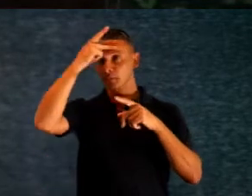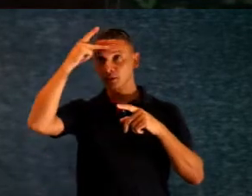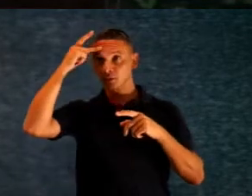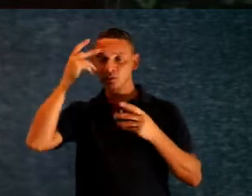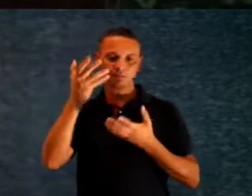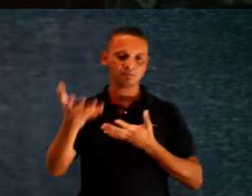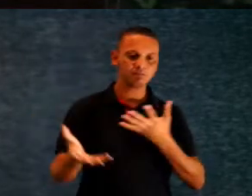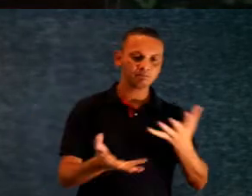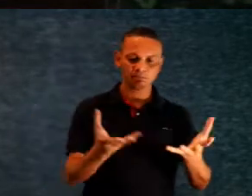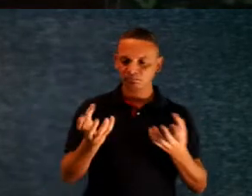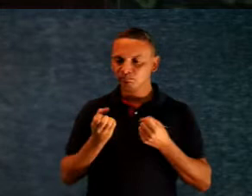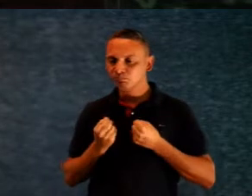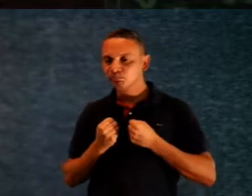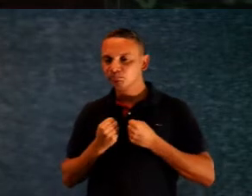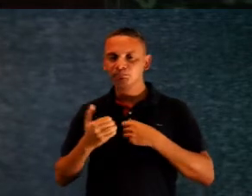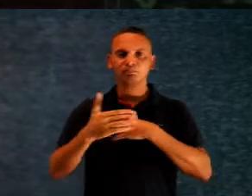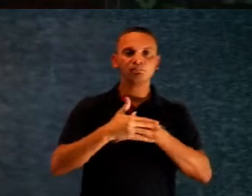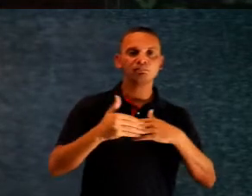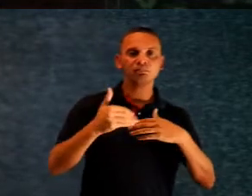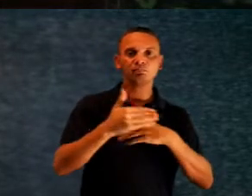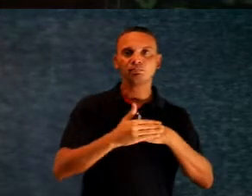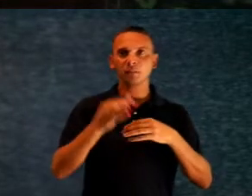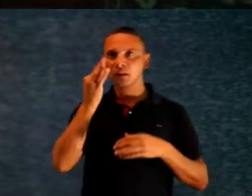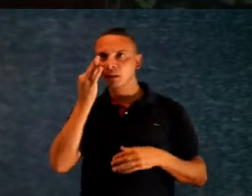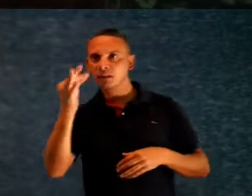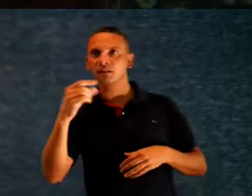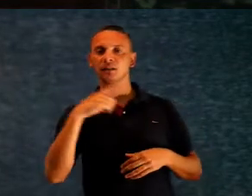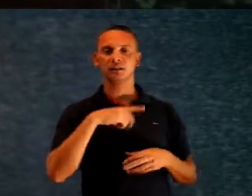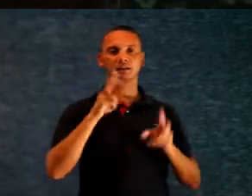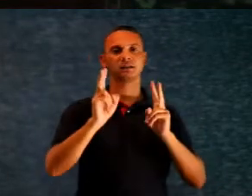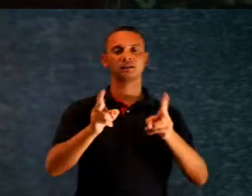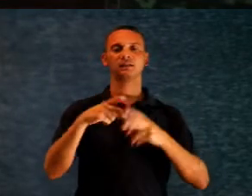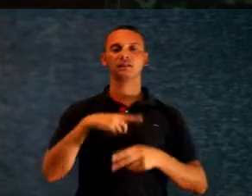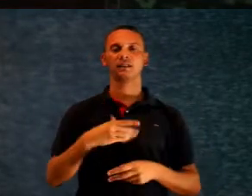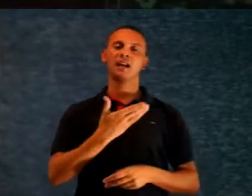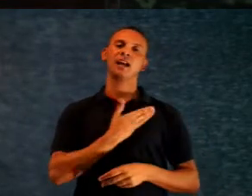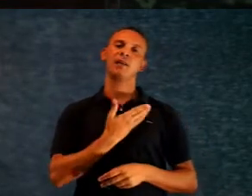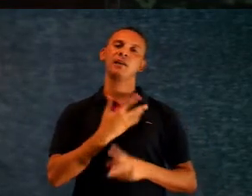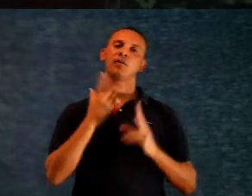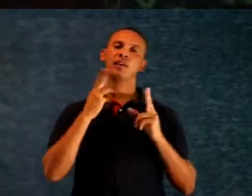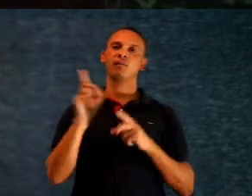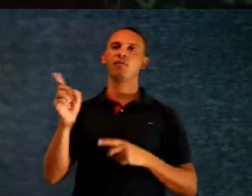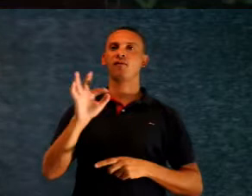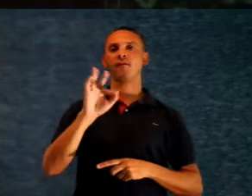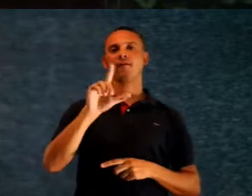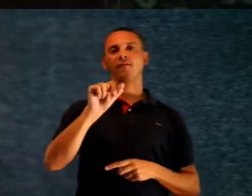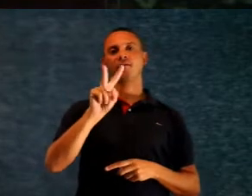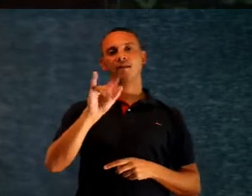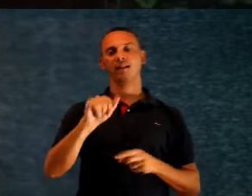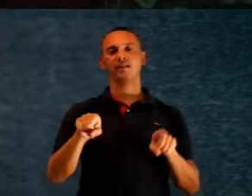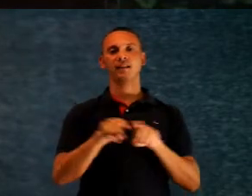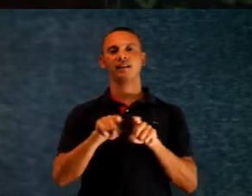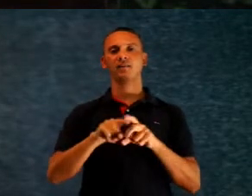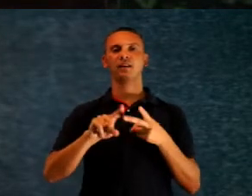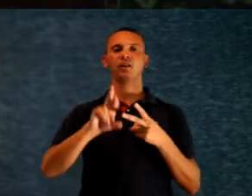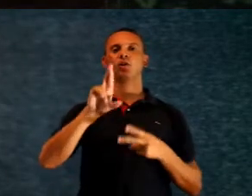acolhedora com que sempre fui recebido por amigos fraternos como Flávia e Rogério.